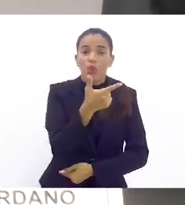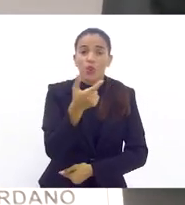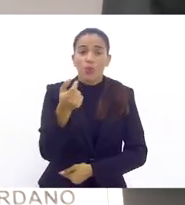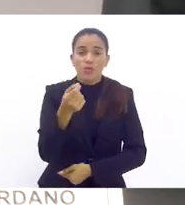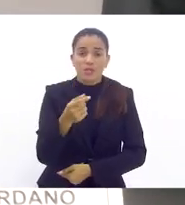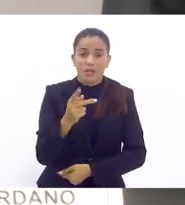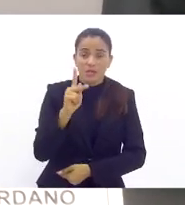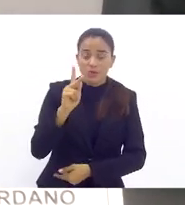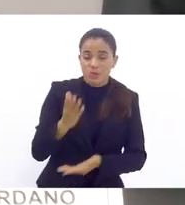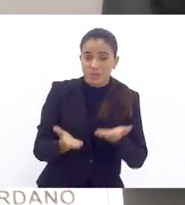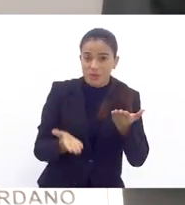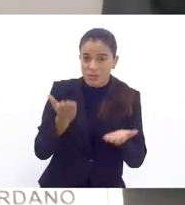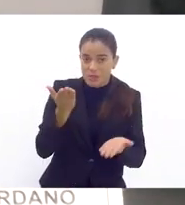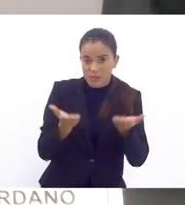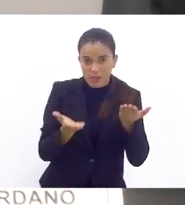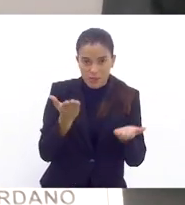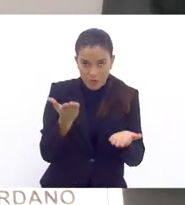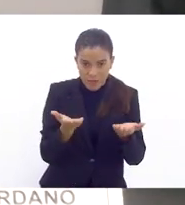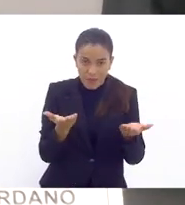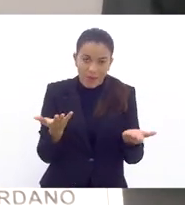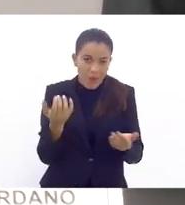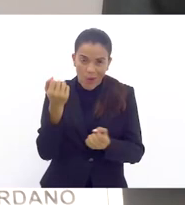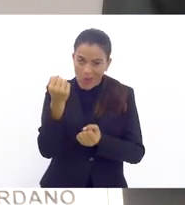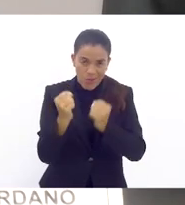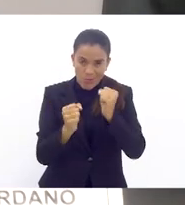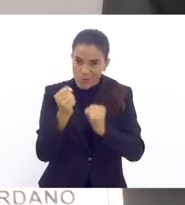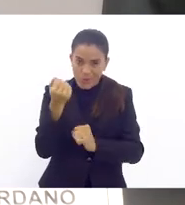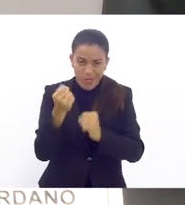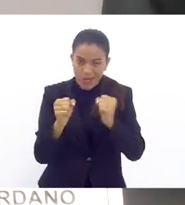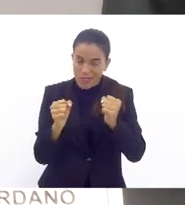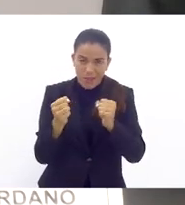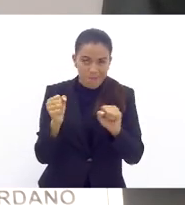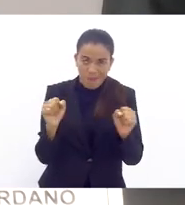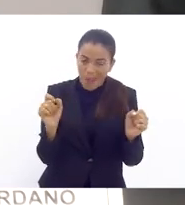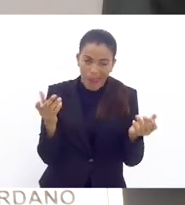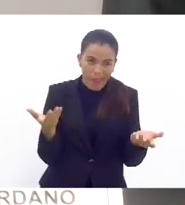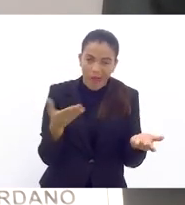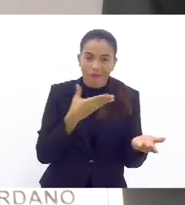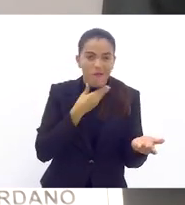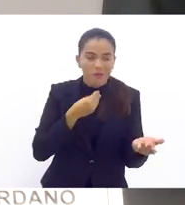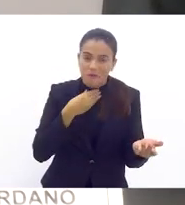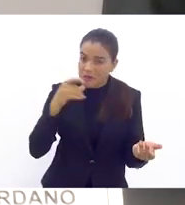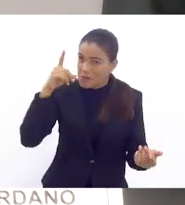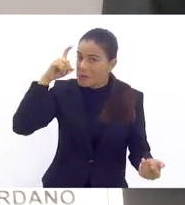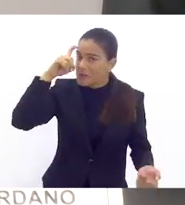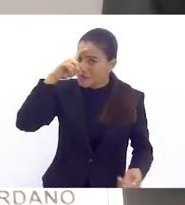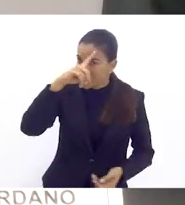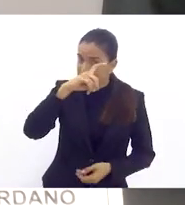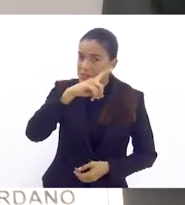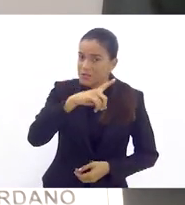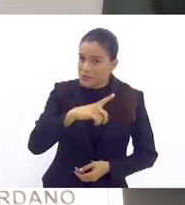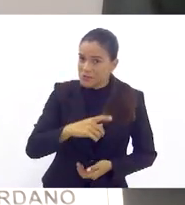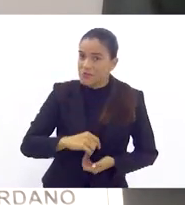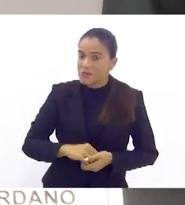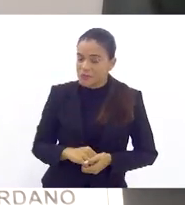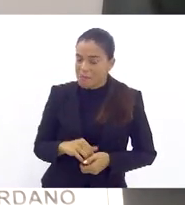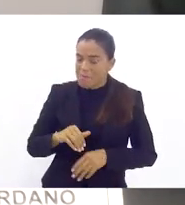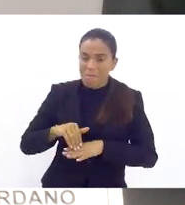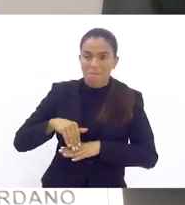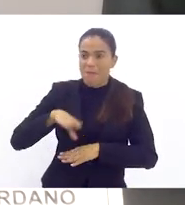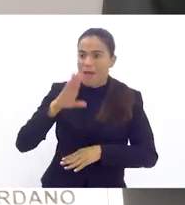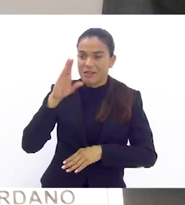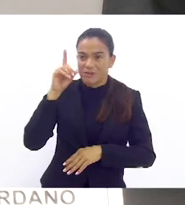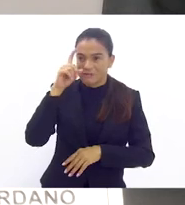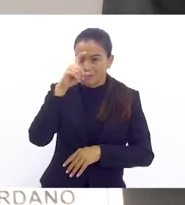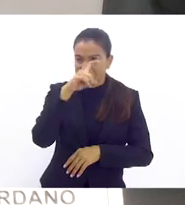antieconômico. Mas, então, assim, industrialmente, é uma falsificação difícil de fazer, né? Mais difícil para eles. Tem